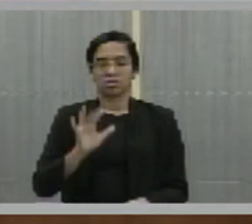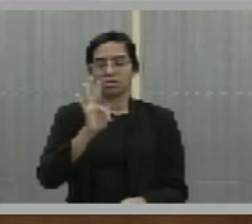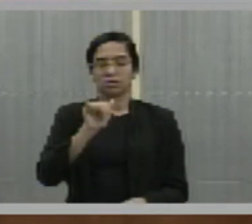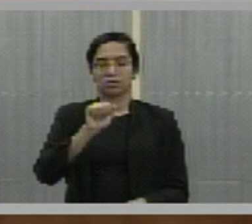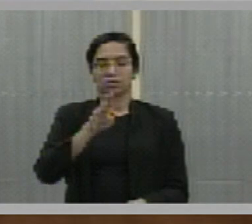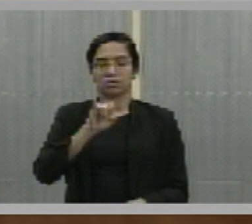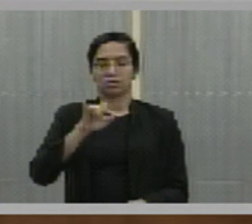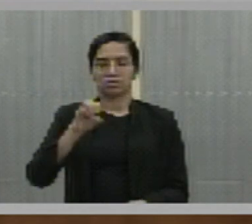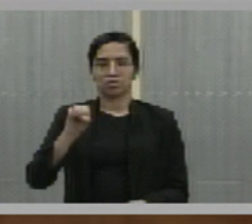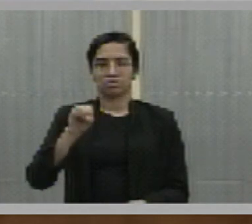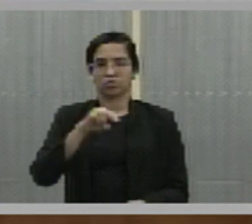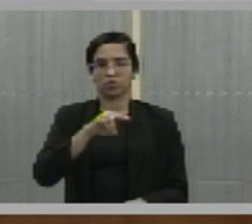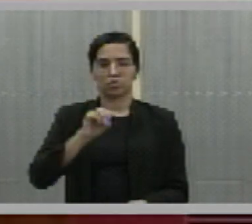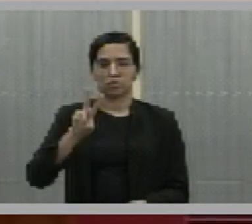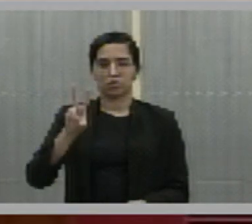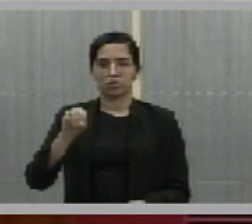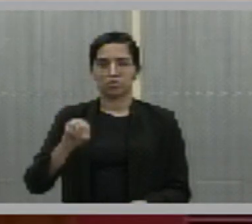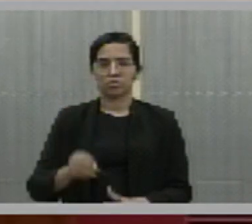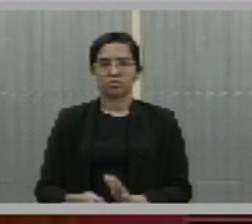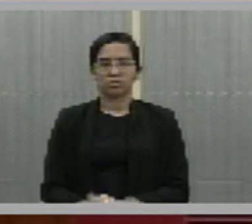Novo.